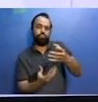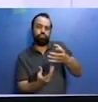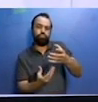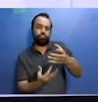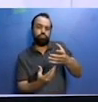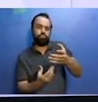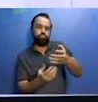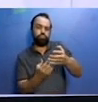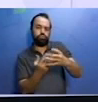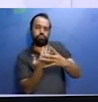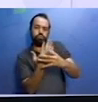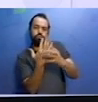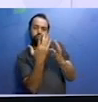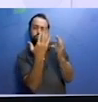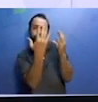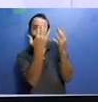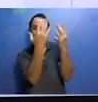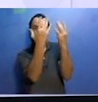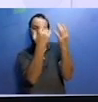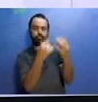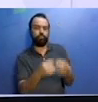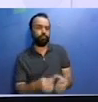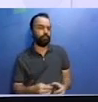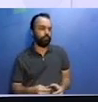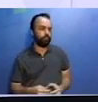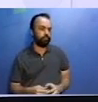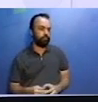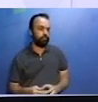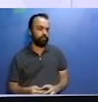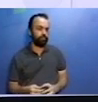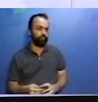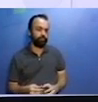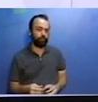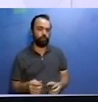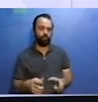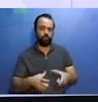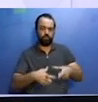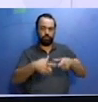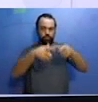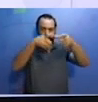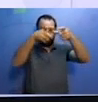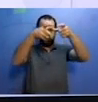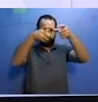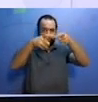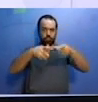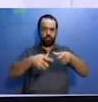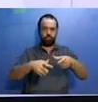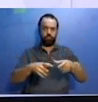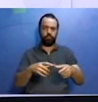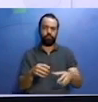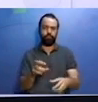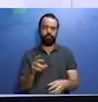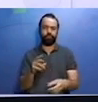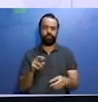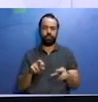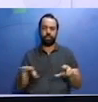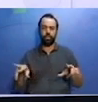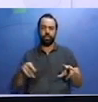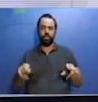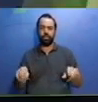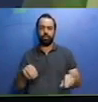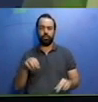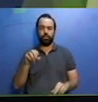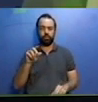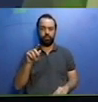dois líquidos evaporam e eles vão ser separados aqui na coluna de destilação através do seu ponto de